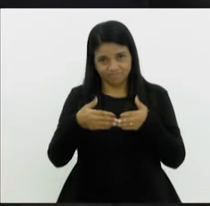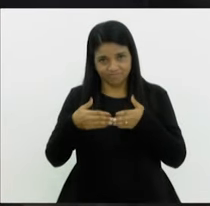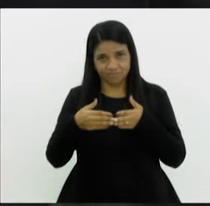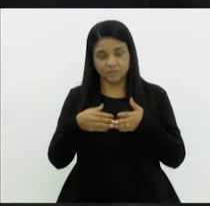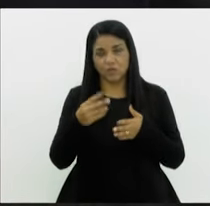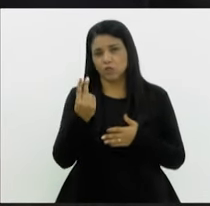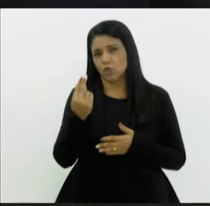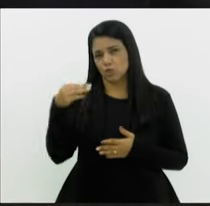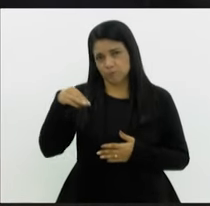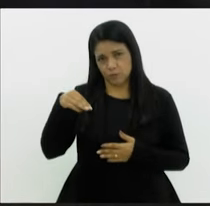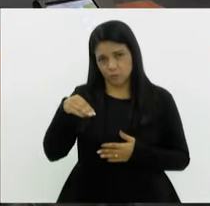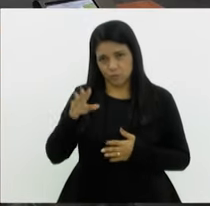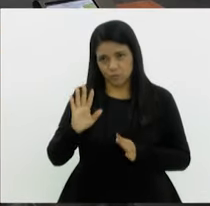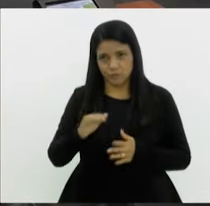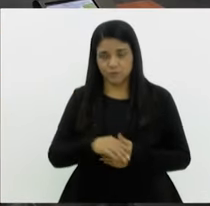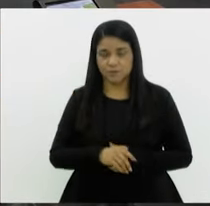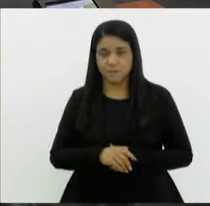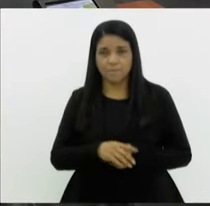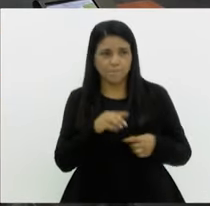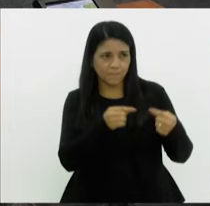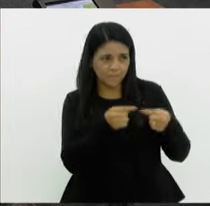deputados.